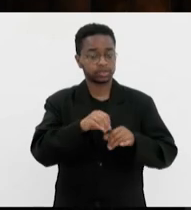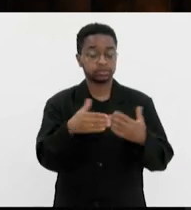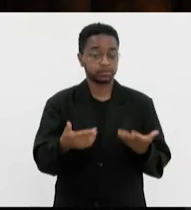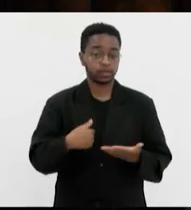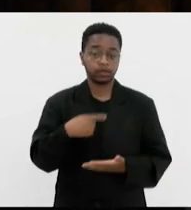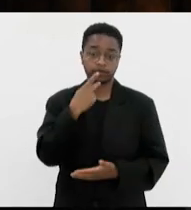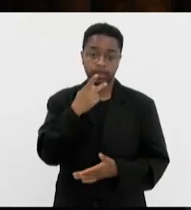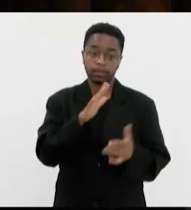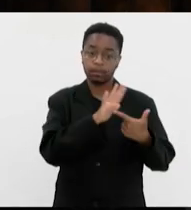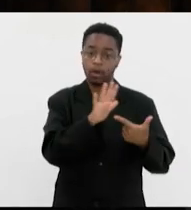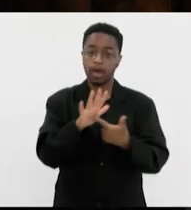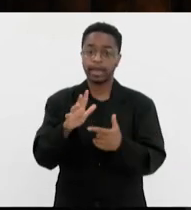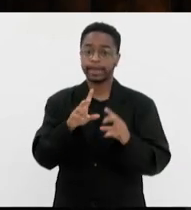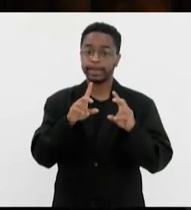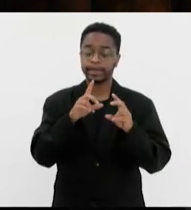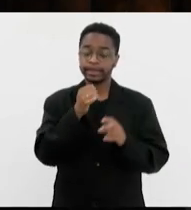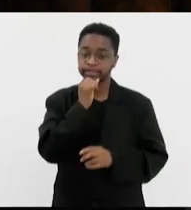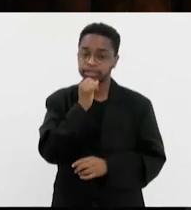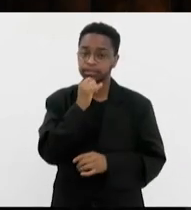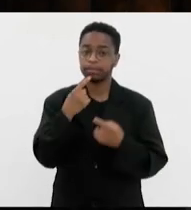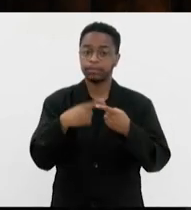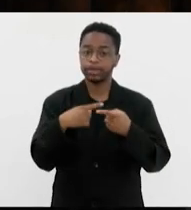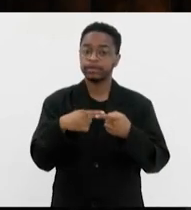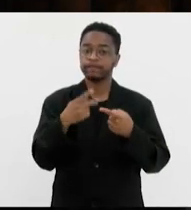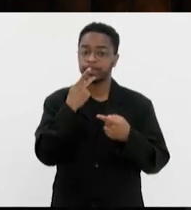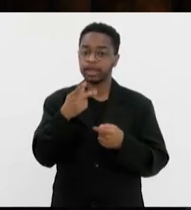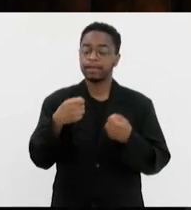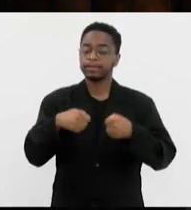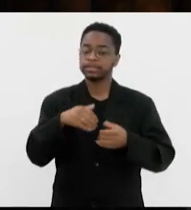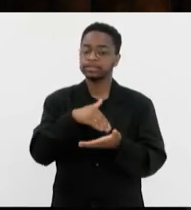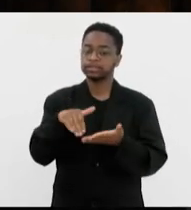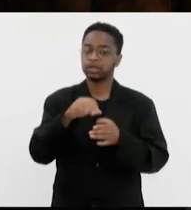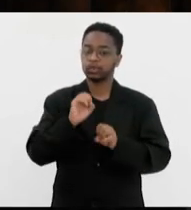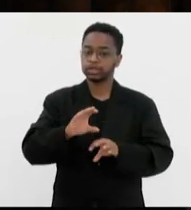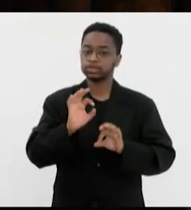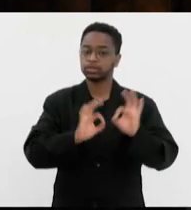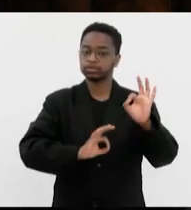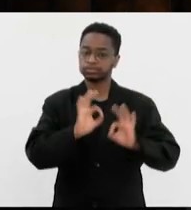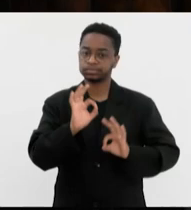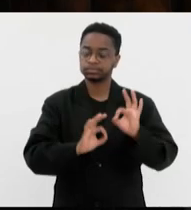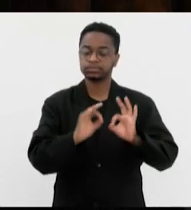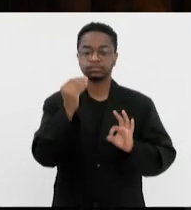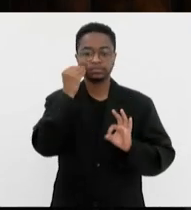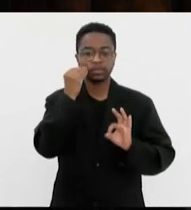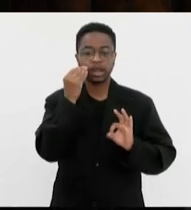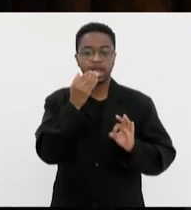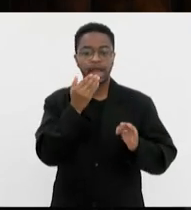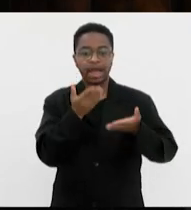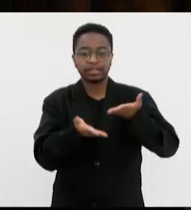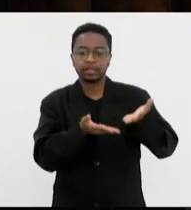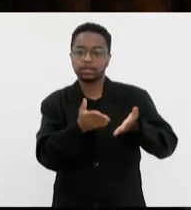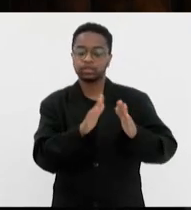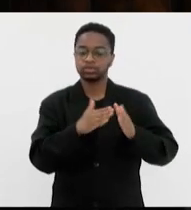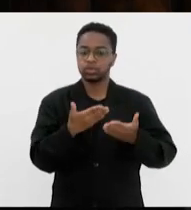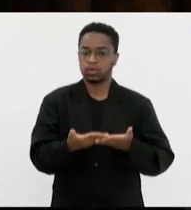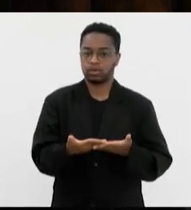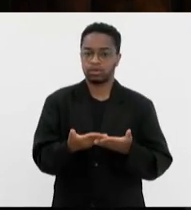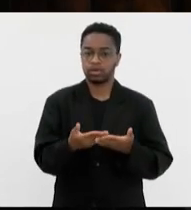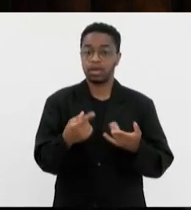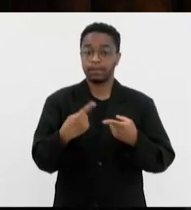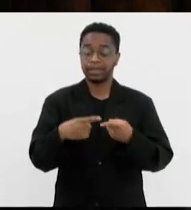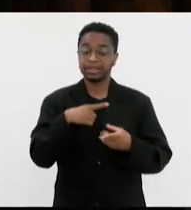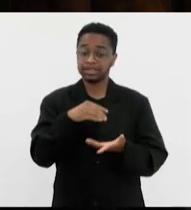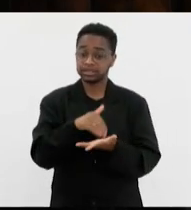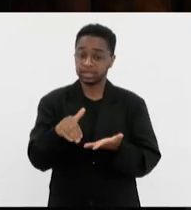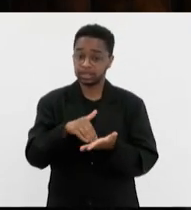esses exemplos para dizer que a SEDUC precisa se planejar para atender melhor as escolas. A razão da Secretaria de Educação existir é atender